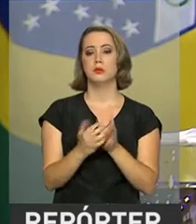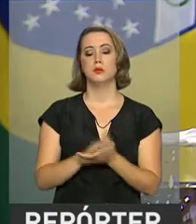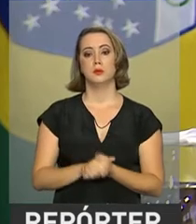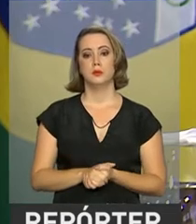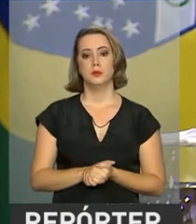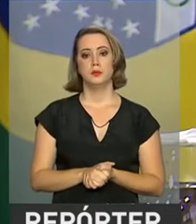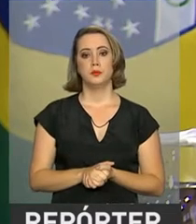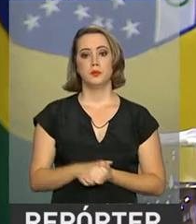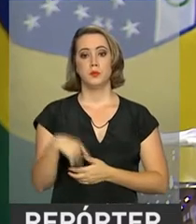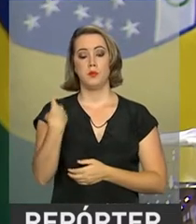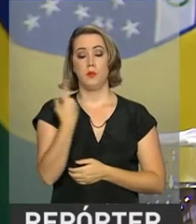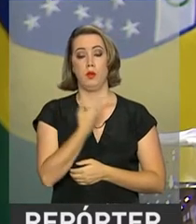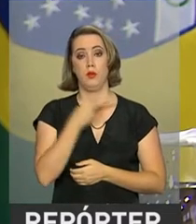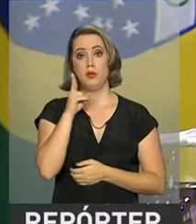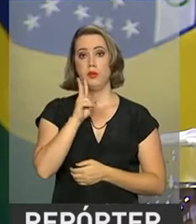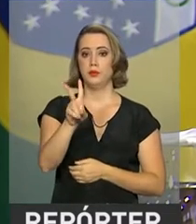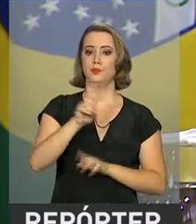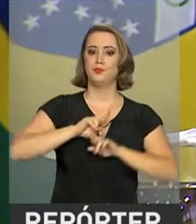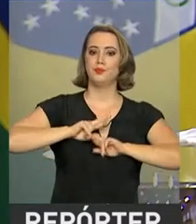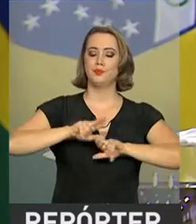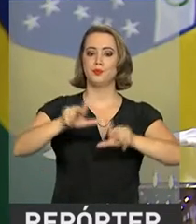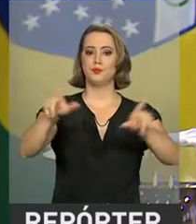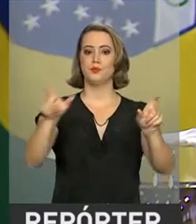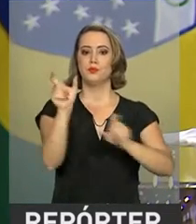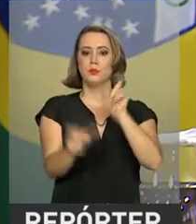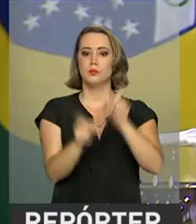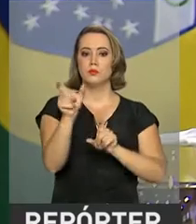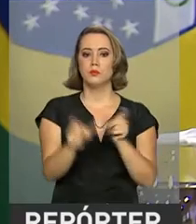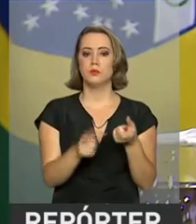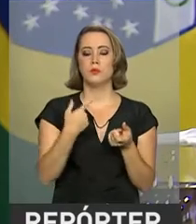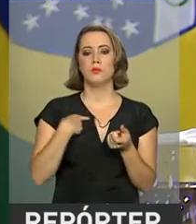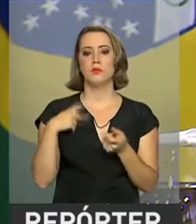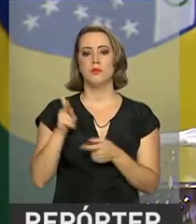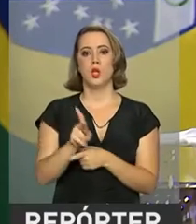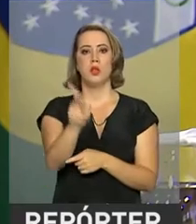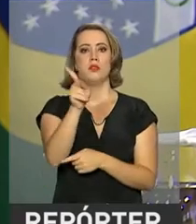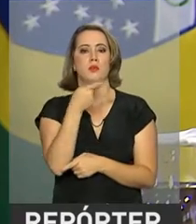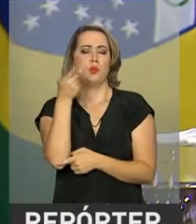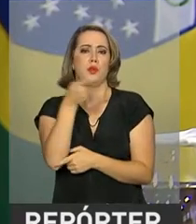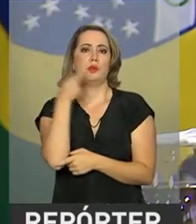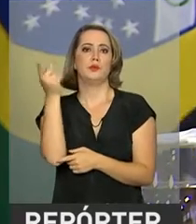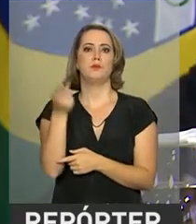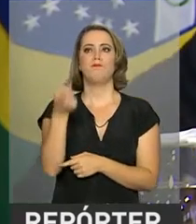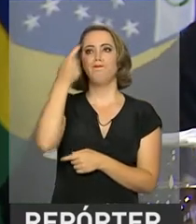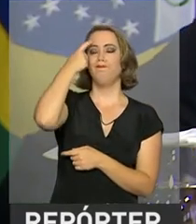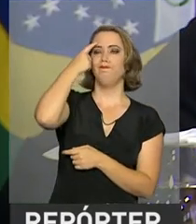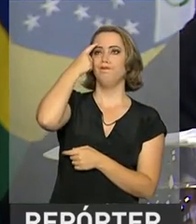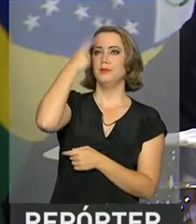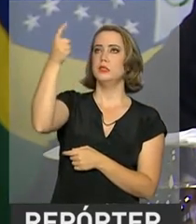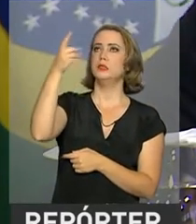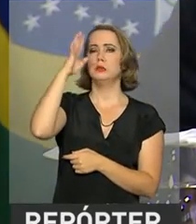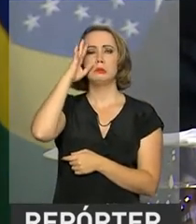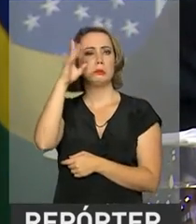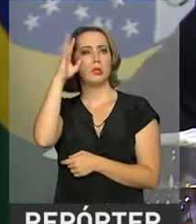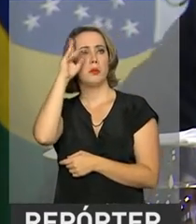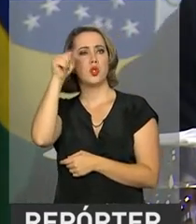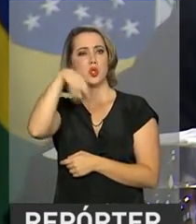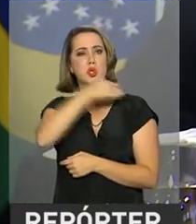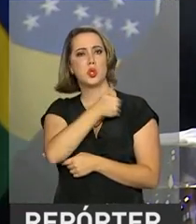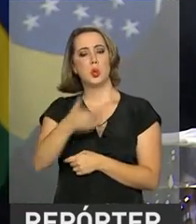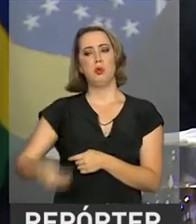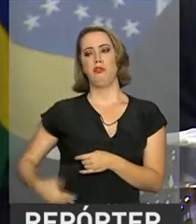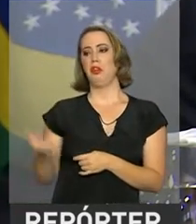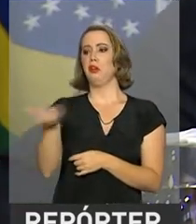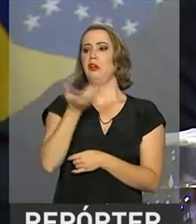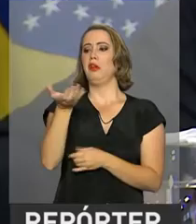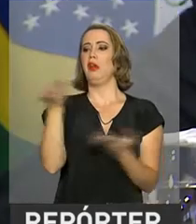com muita freqüência e quase sem contestação a idéia de imagine esse governo agora está